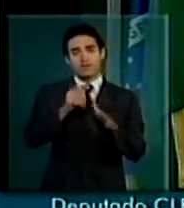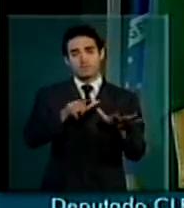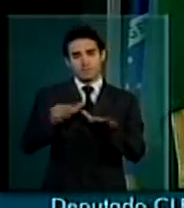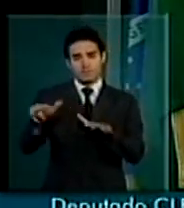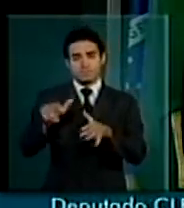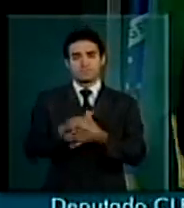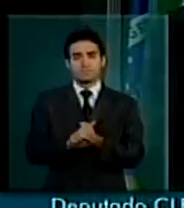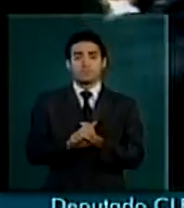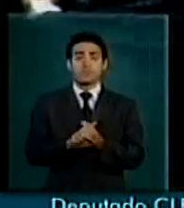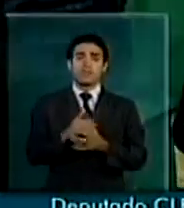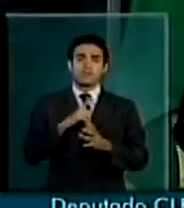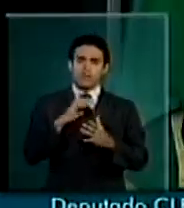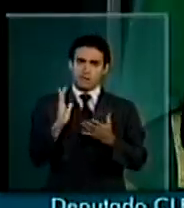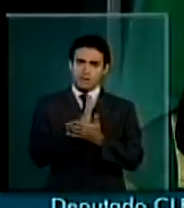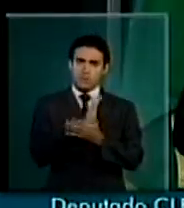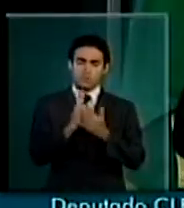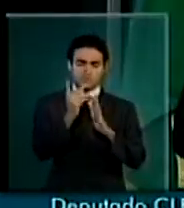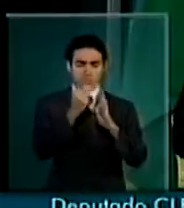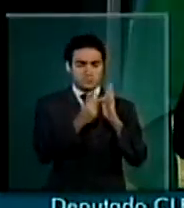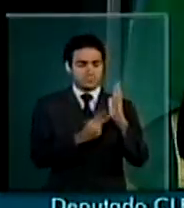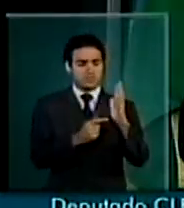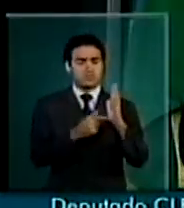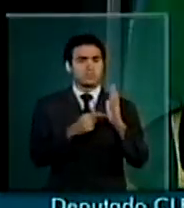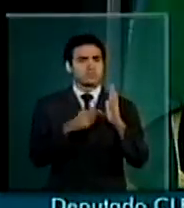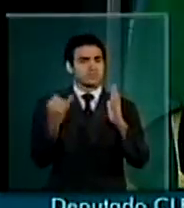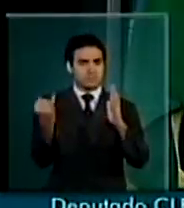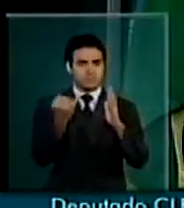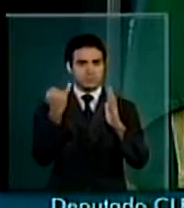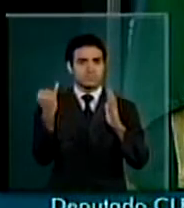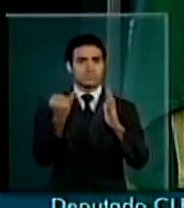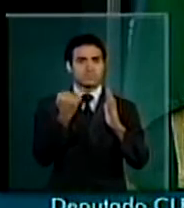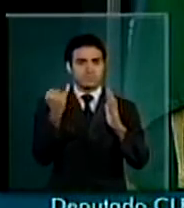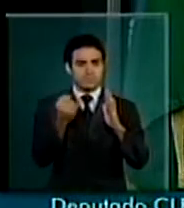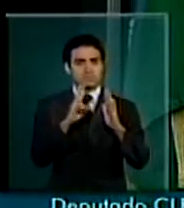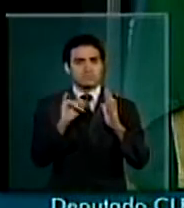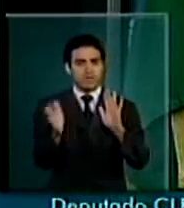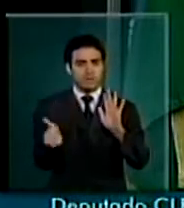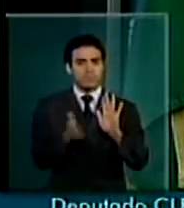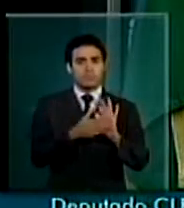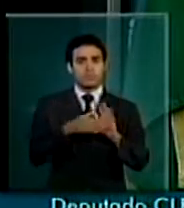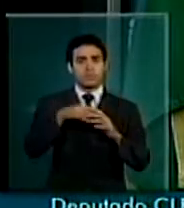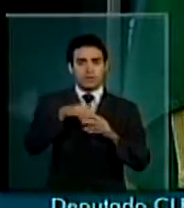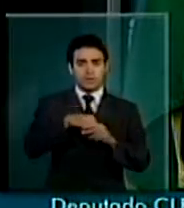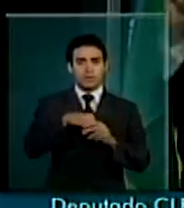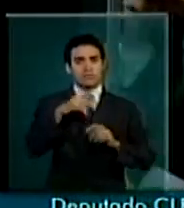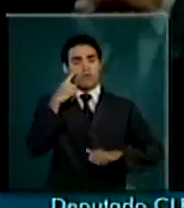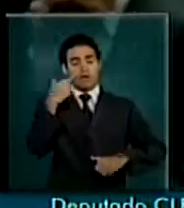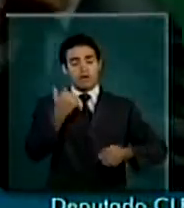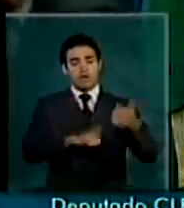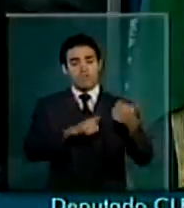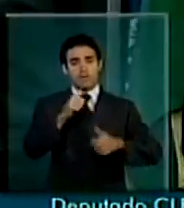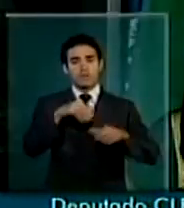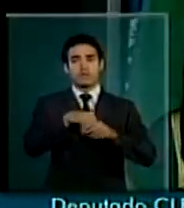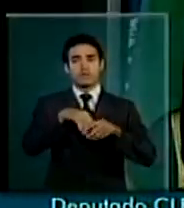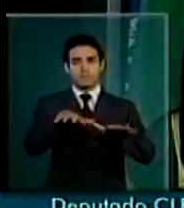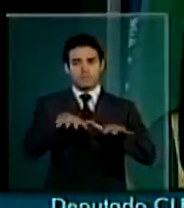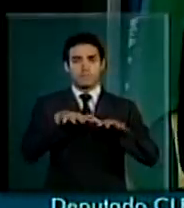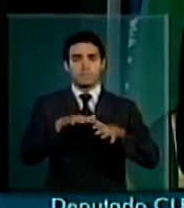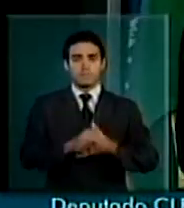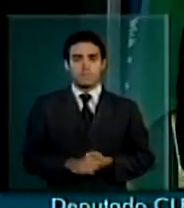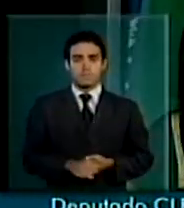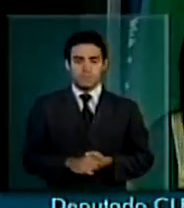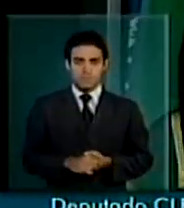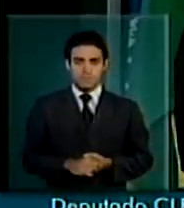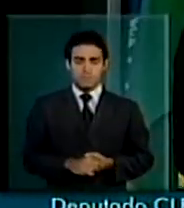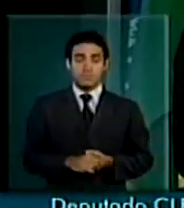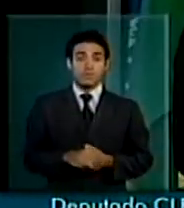certamente projetos de muita relevância vão estar sendo apreciados por este plenário. Nós